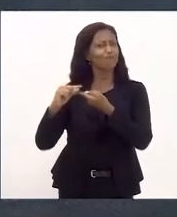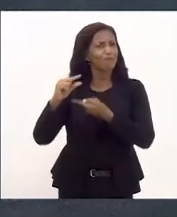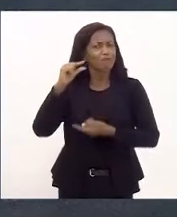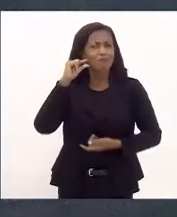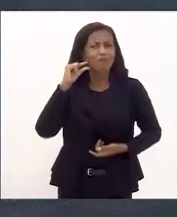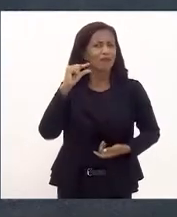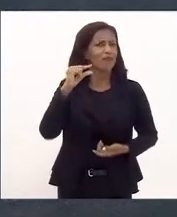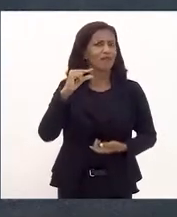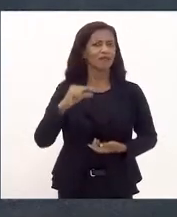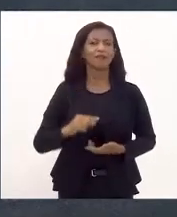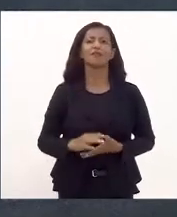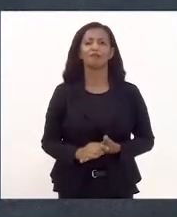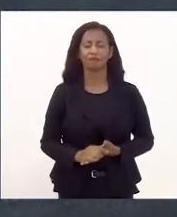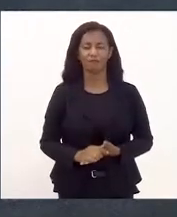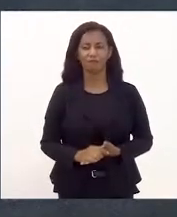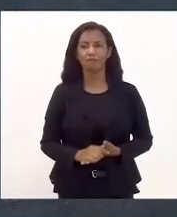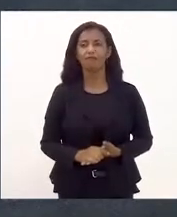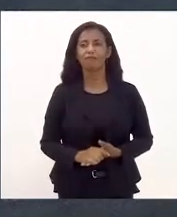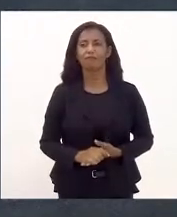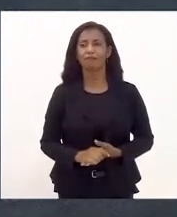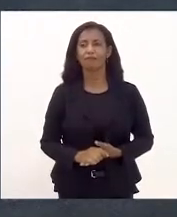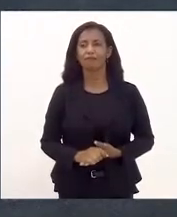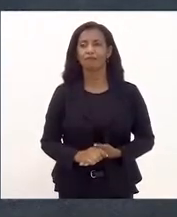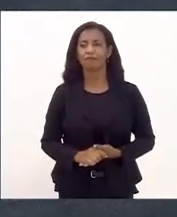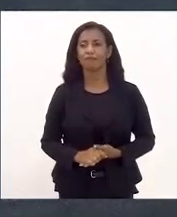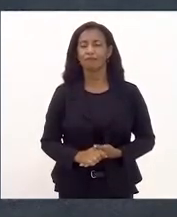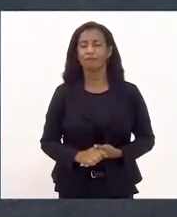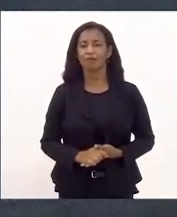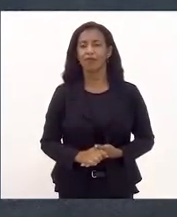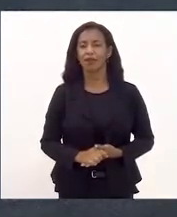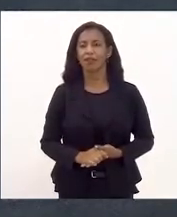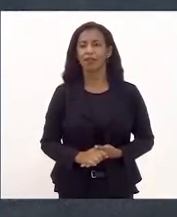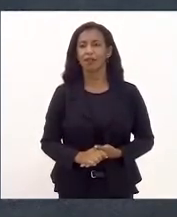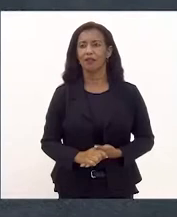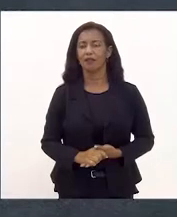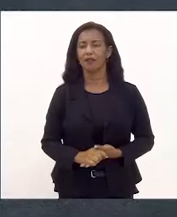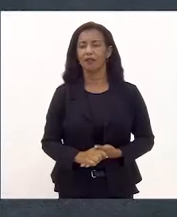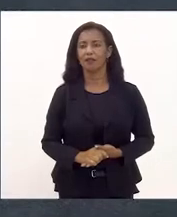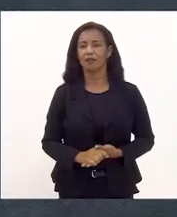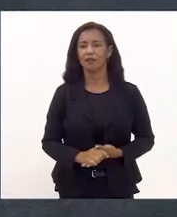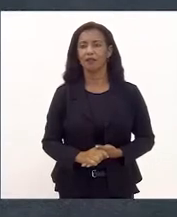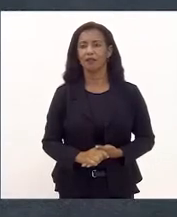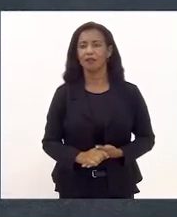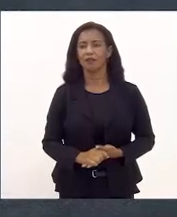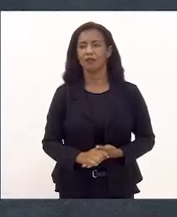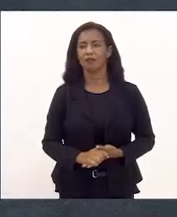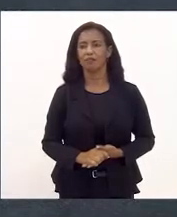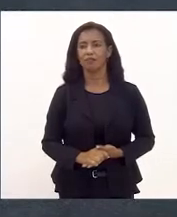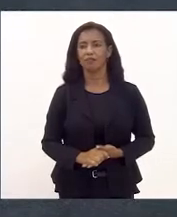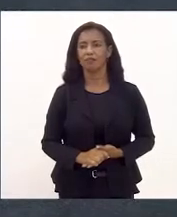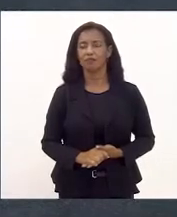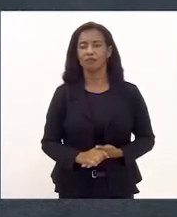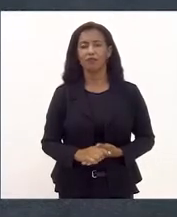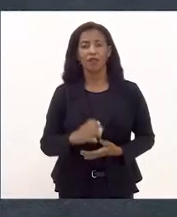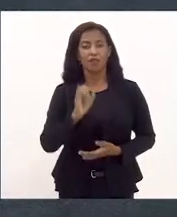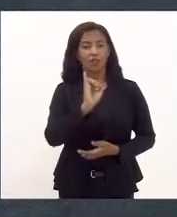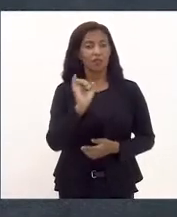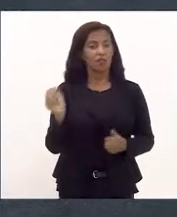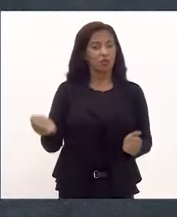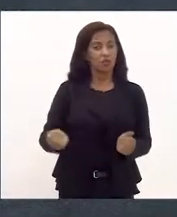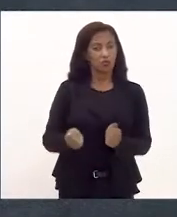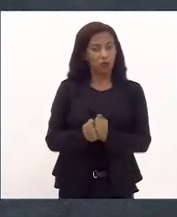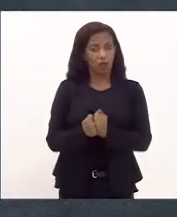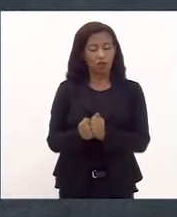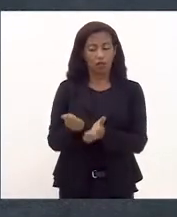muito pequeno, muito pequeno. Mas eu não queria nem pensar em tanto. Se se juntasse